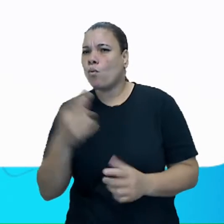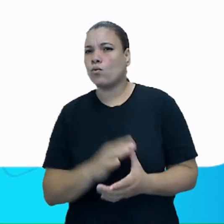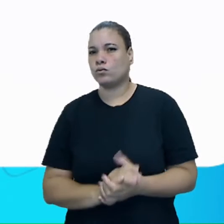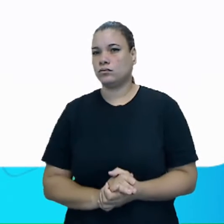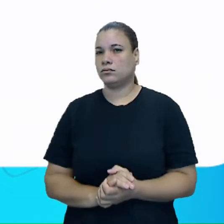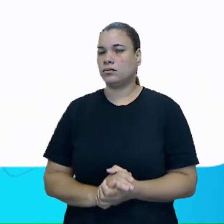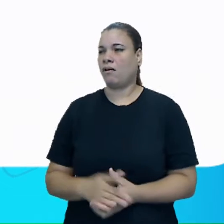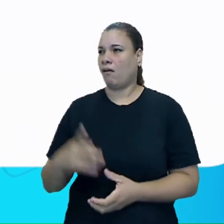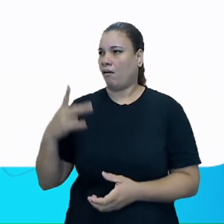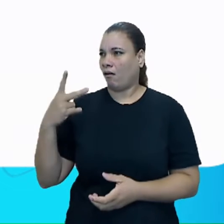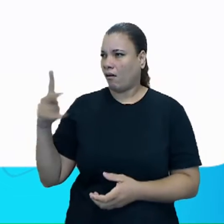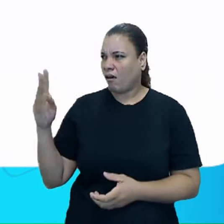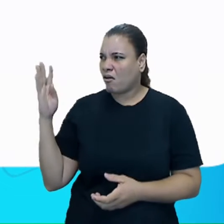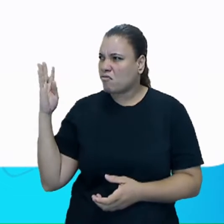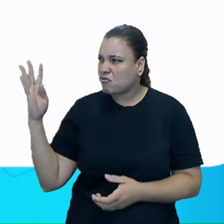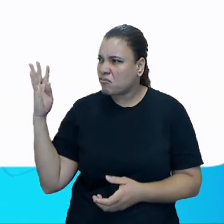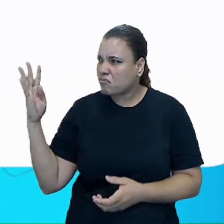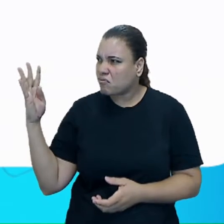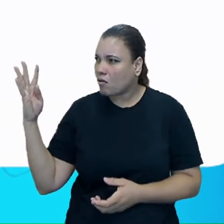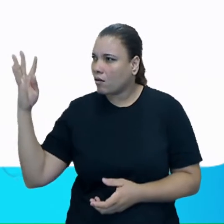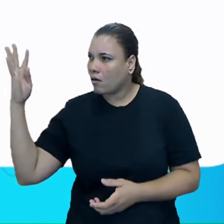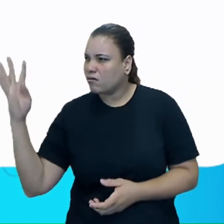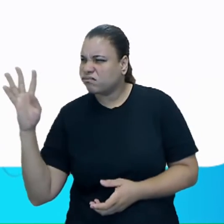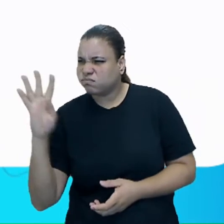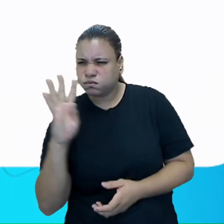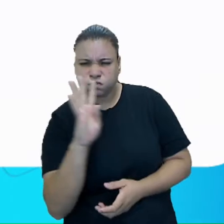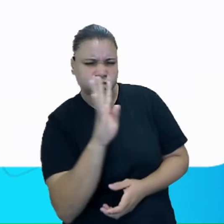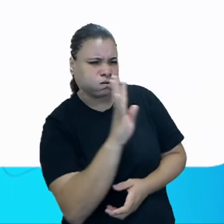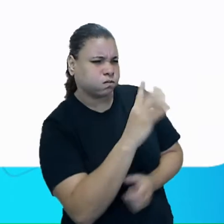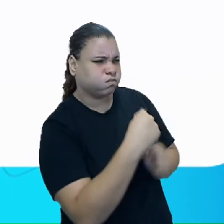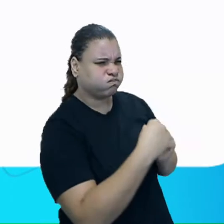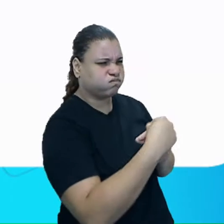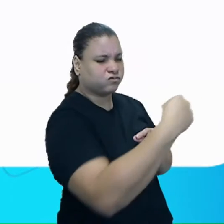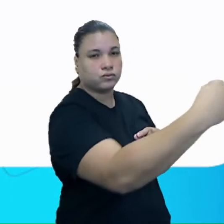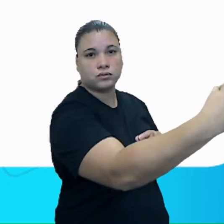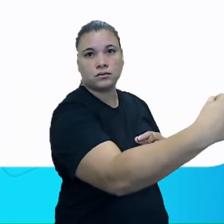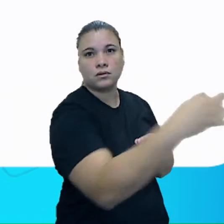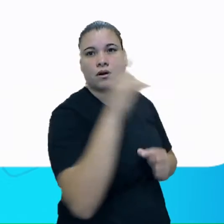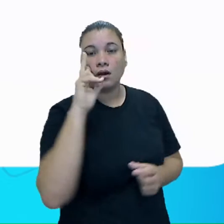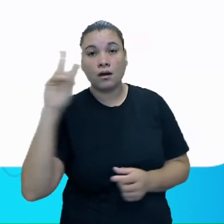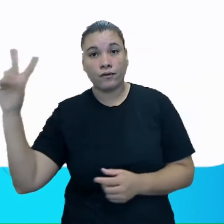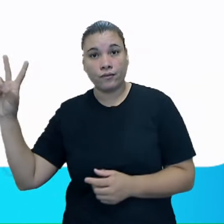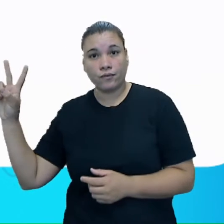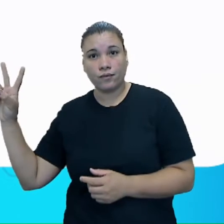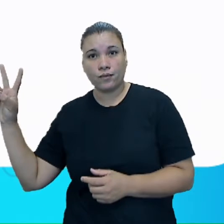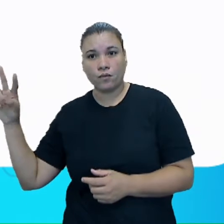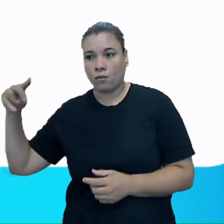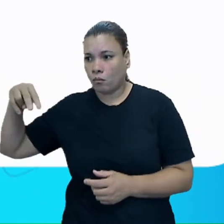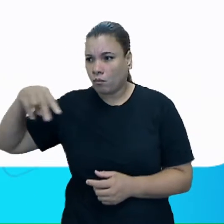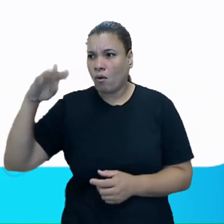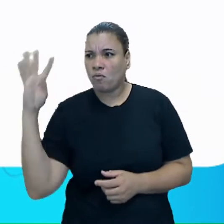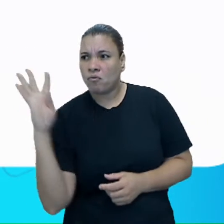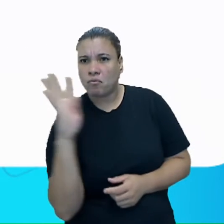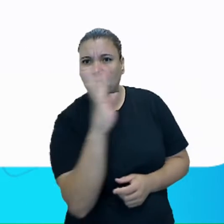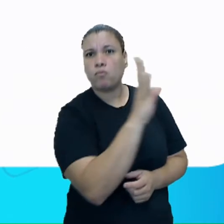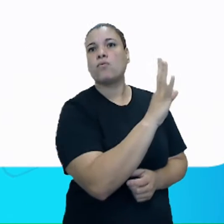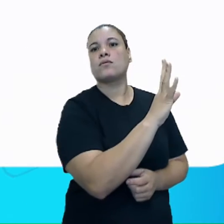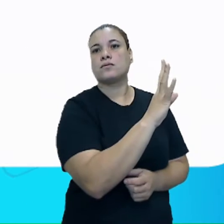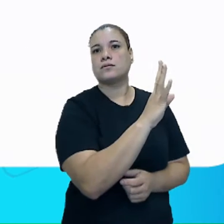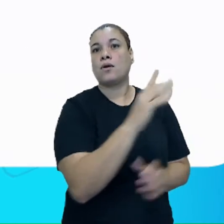Predicado, caminharam muito hoje. Olha o caminharam aqui. Indica uma